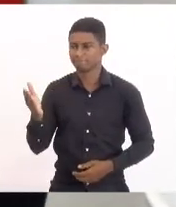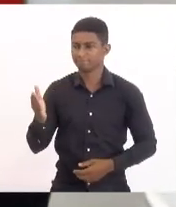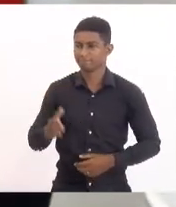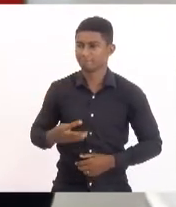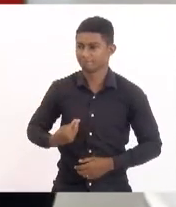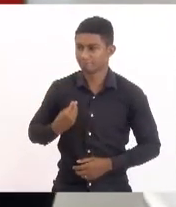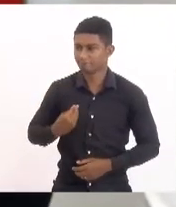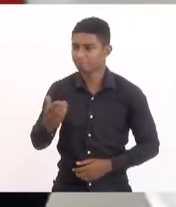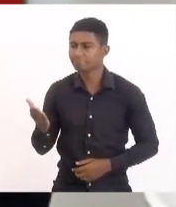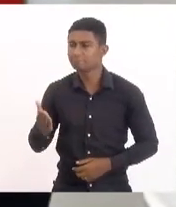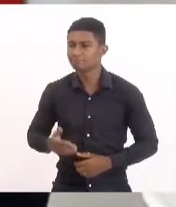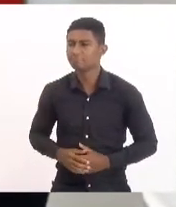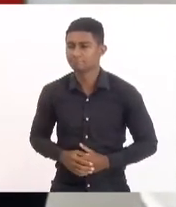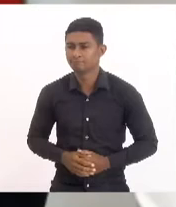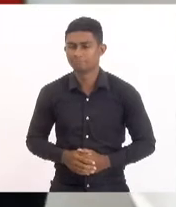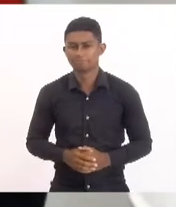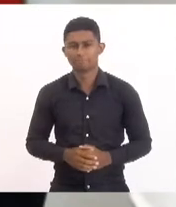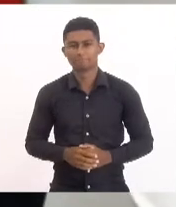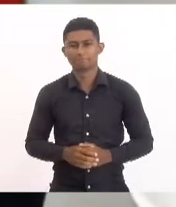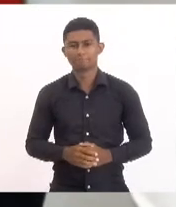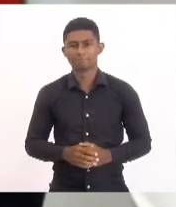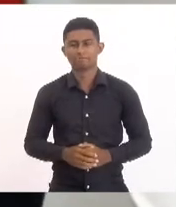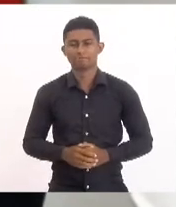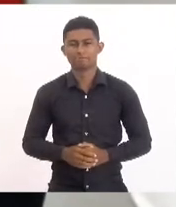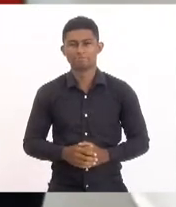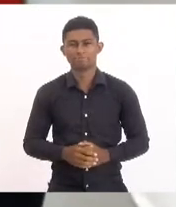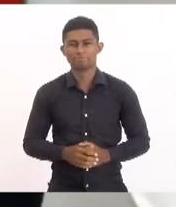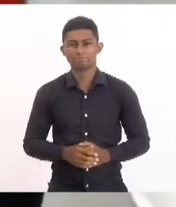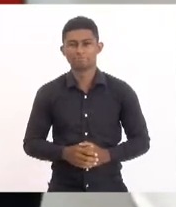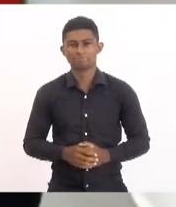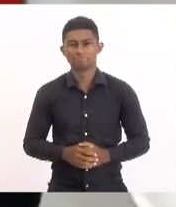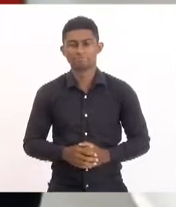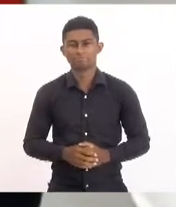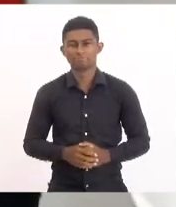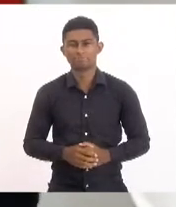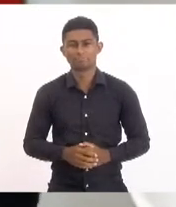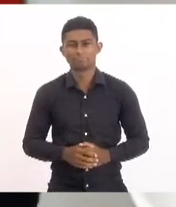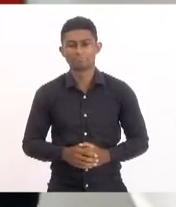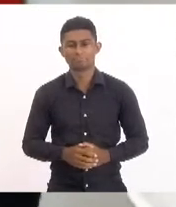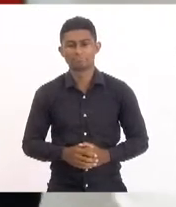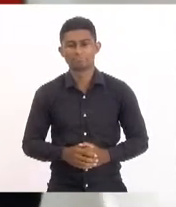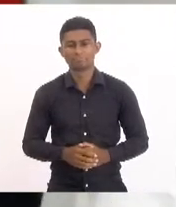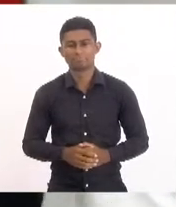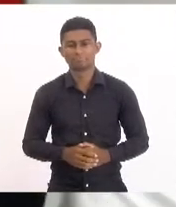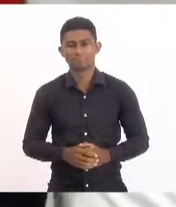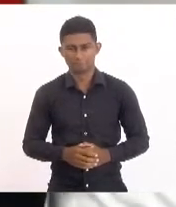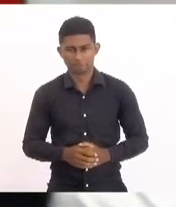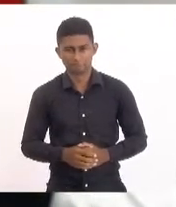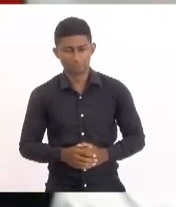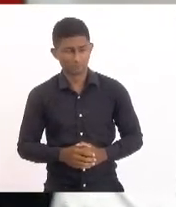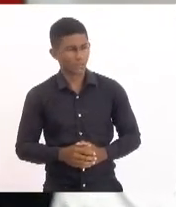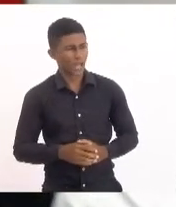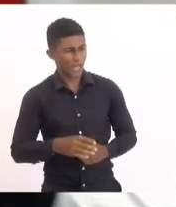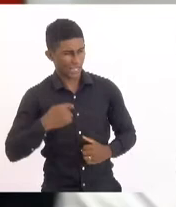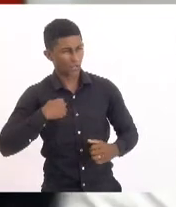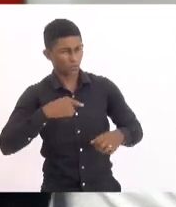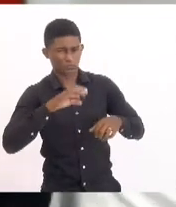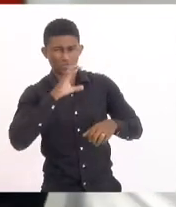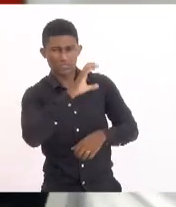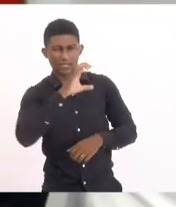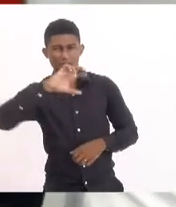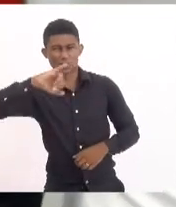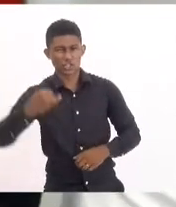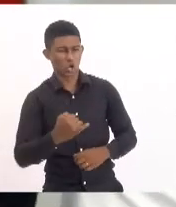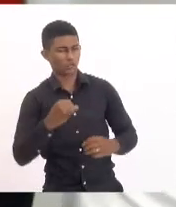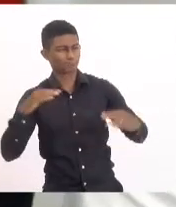Deputado Carlos Macedo. Carlos Macedo. Vou acompanhar a CCJ, presidente. Acompanha a CCJ, é isso, Carlos? Está